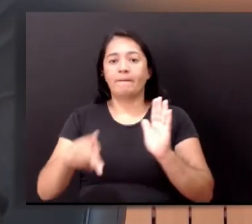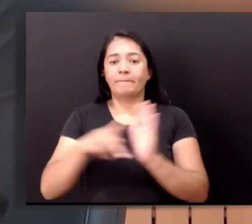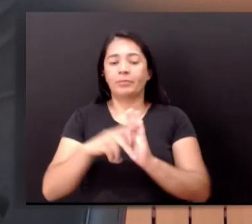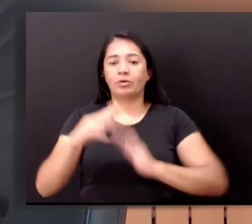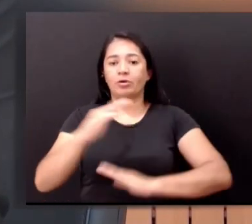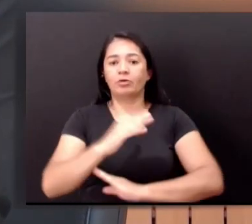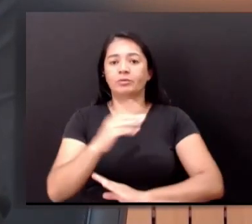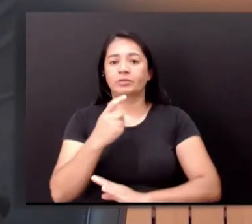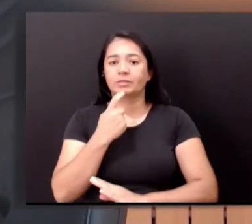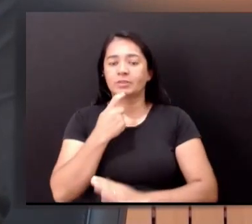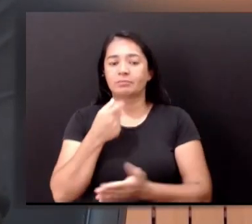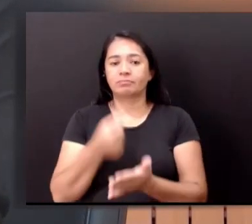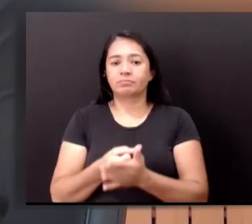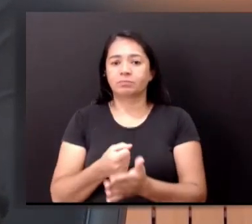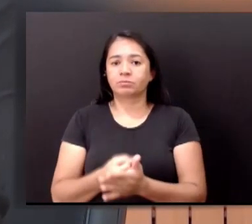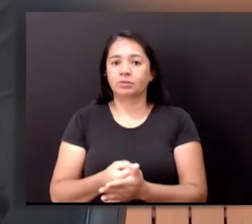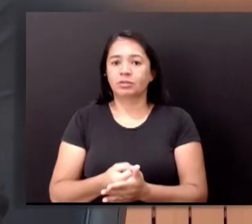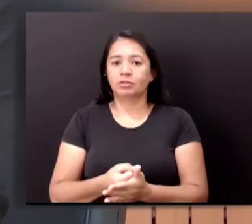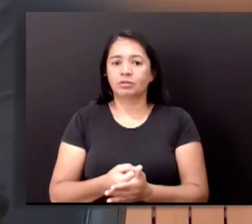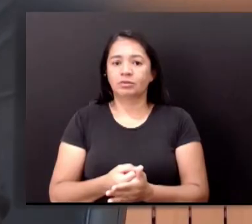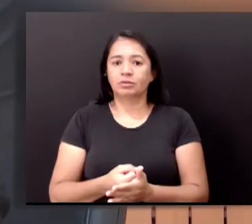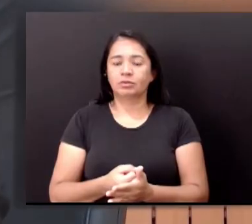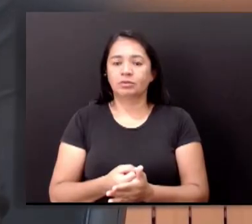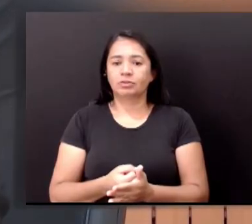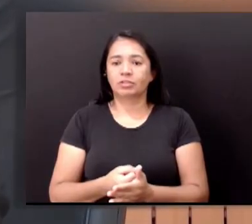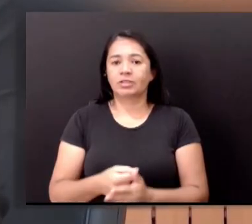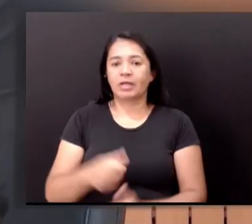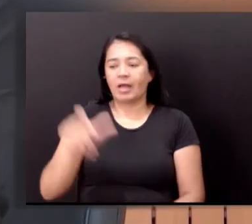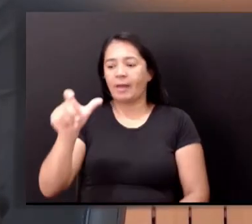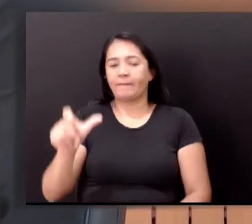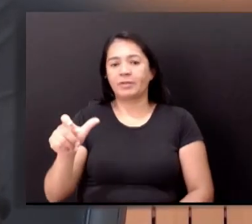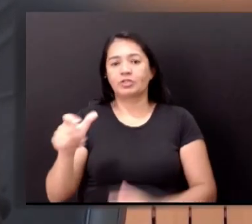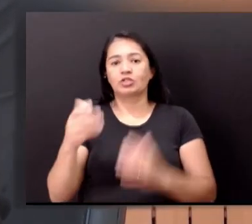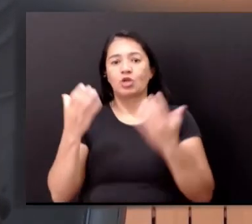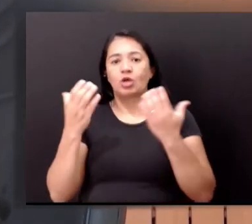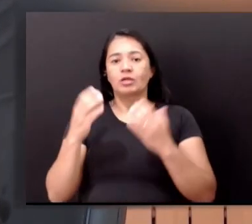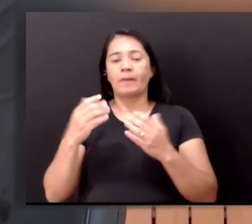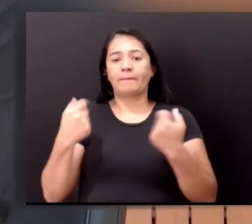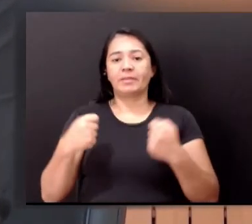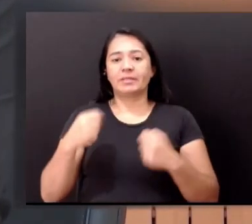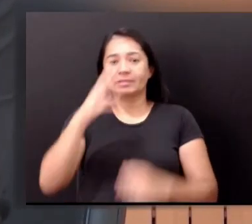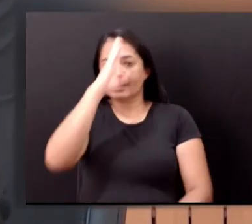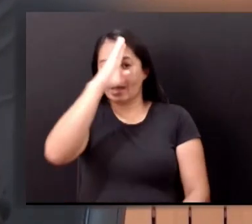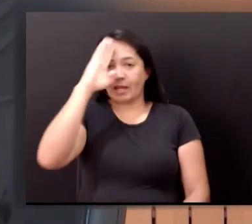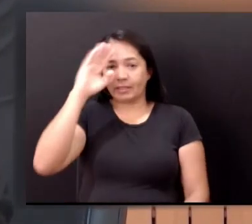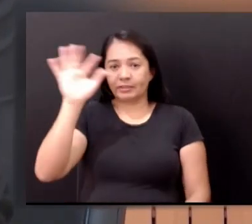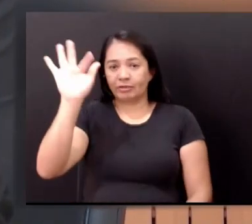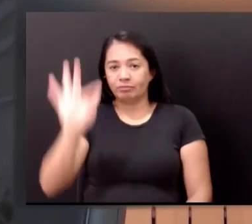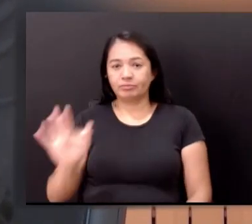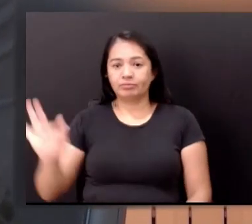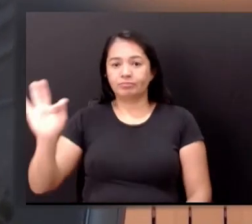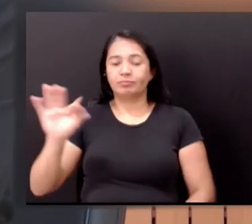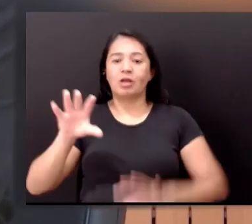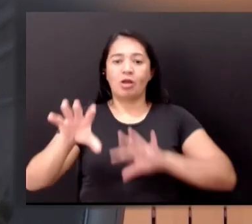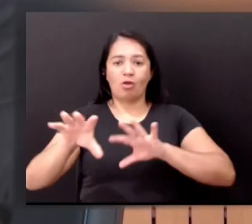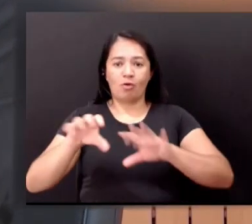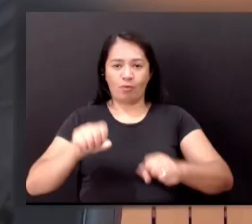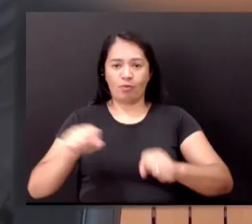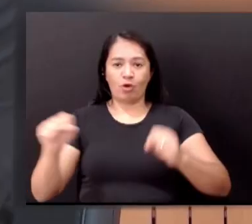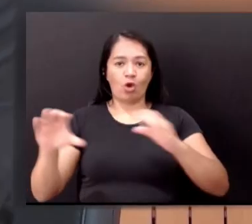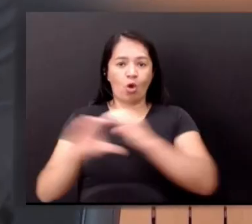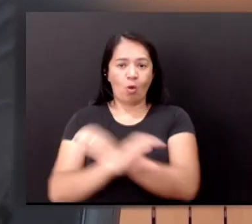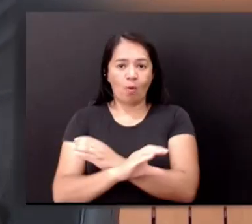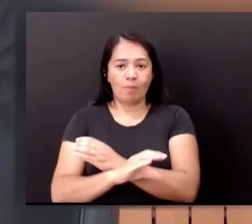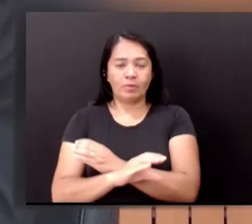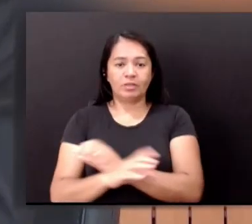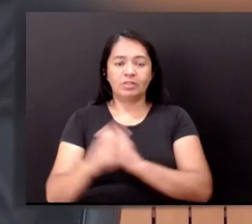de que o postulante ao cargo de ouvidor tenha escolaridade mínima de ensino superior completo. Apesar de já praticarmos